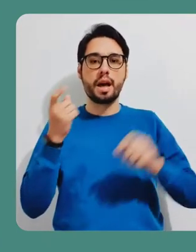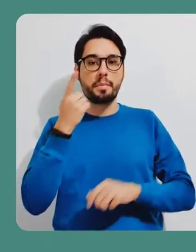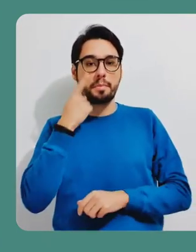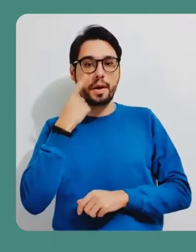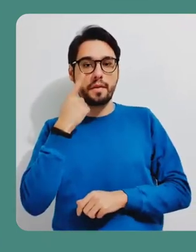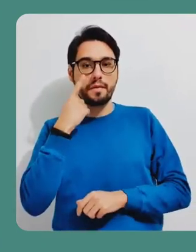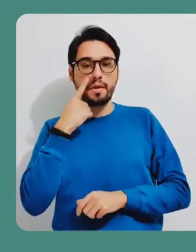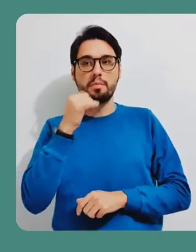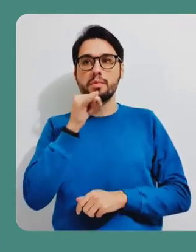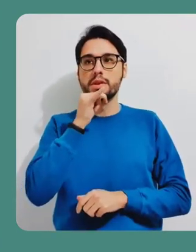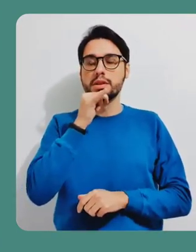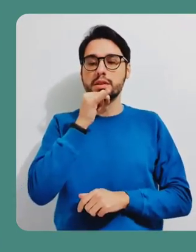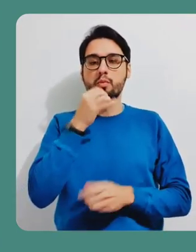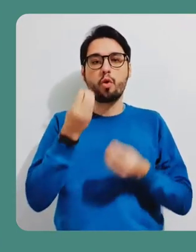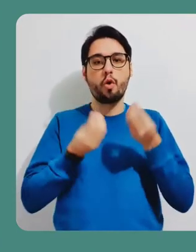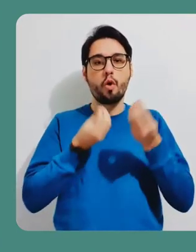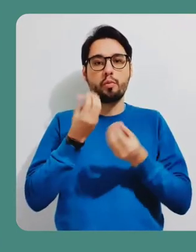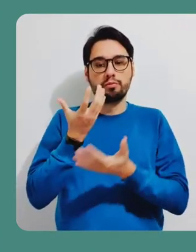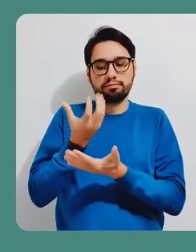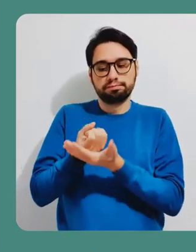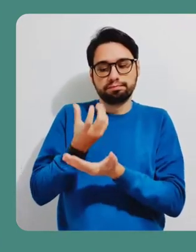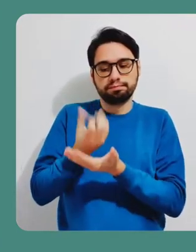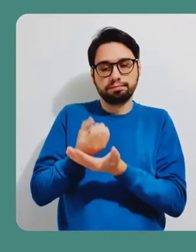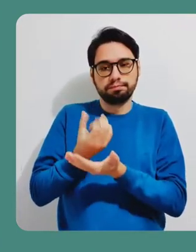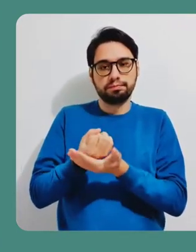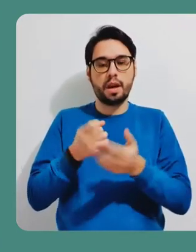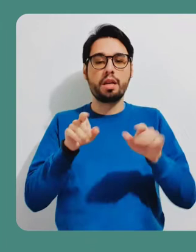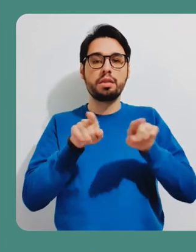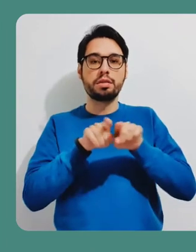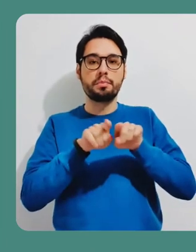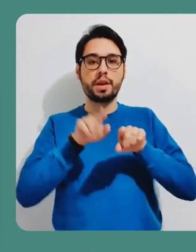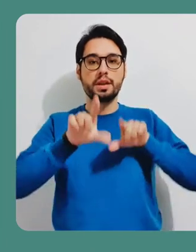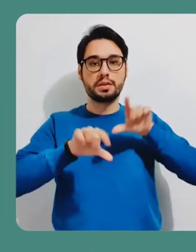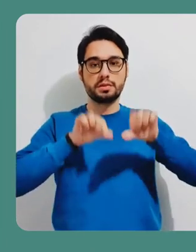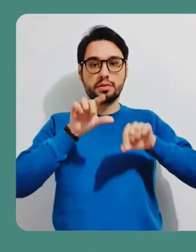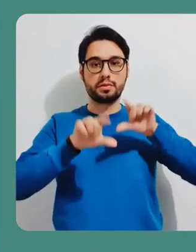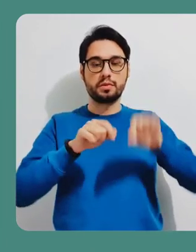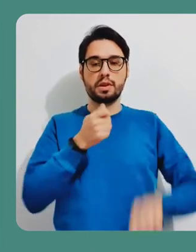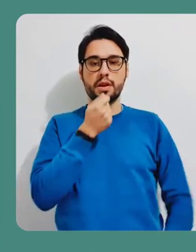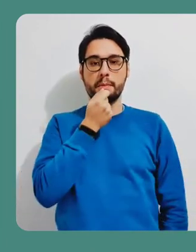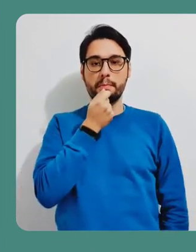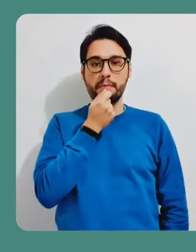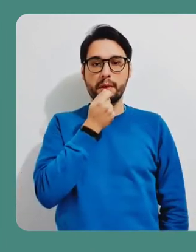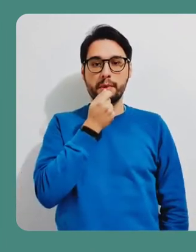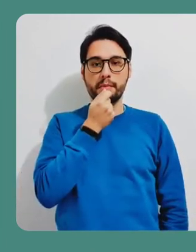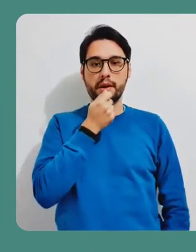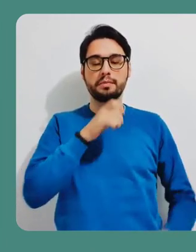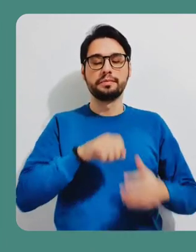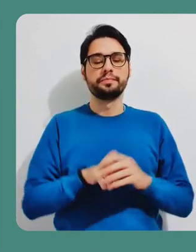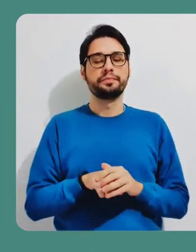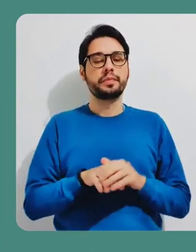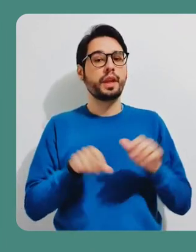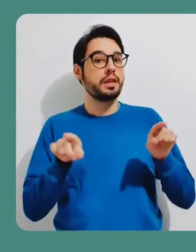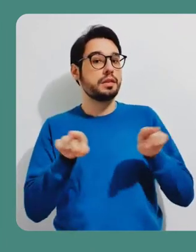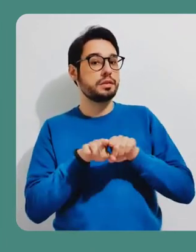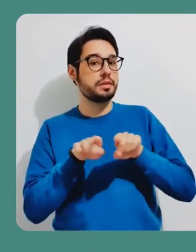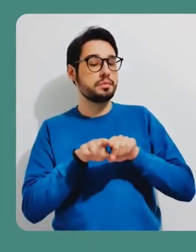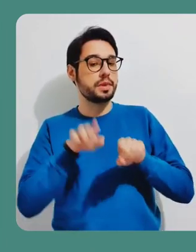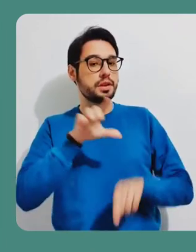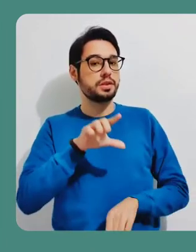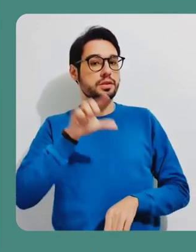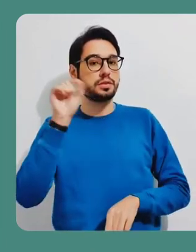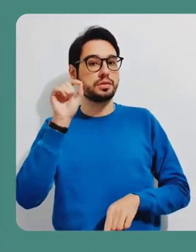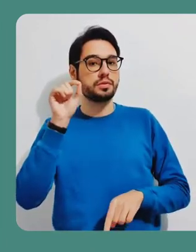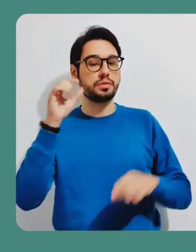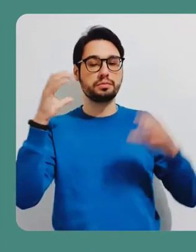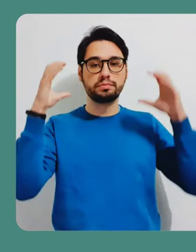nessa barra aqui você deve configurar o seu dispositivo de gravação e escolher o seu microfone